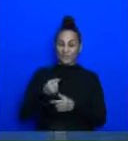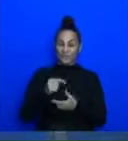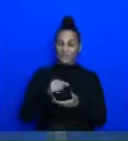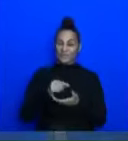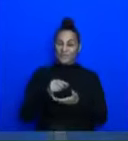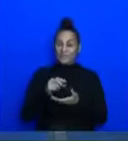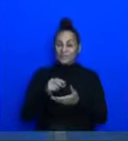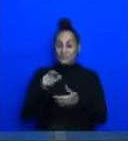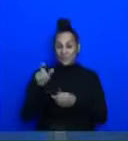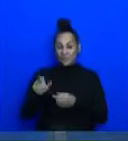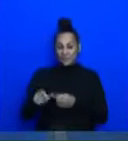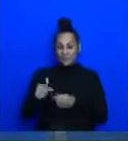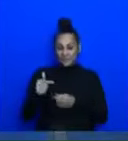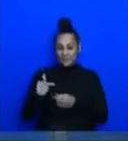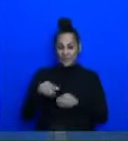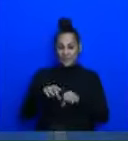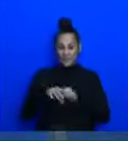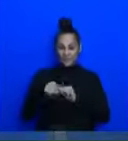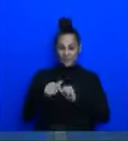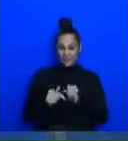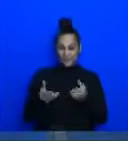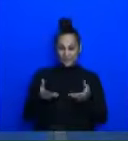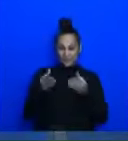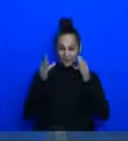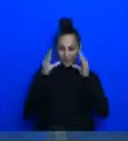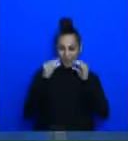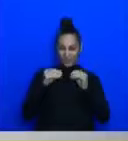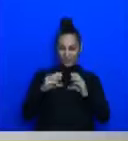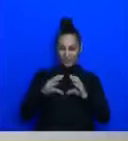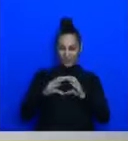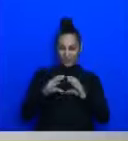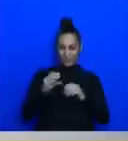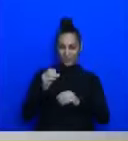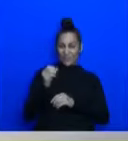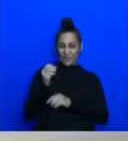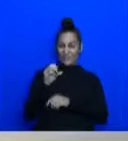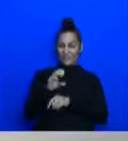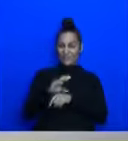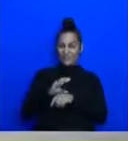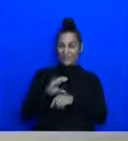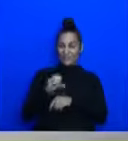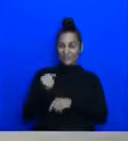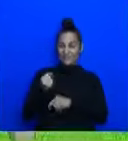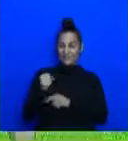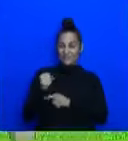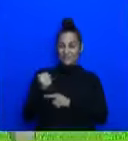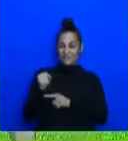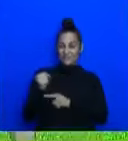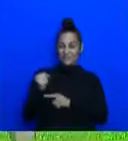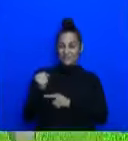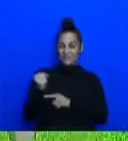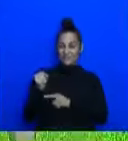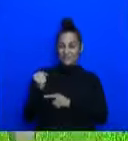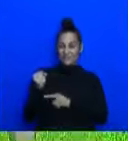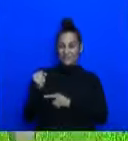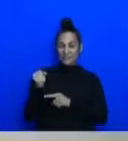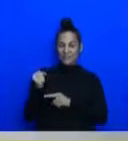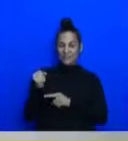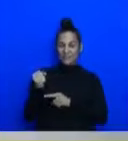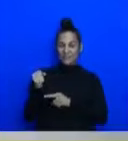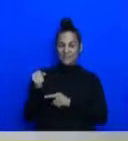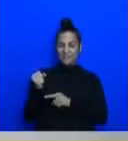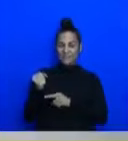da coluna 7 do Super 7 dessa noite. Bola sorteada, saiu o número 8. Coluna